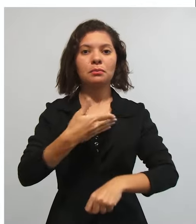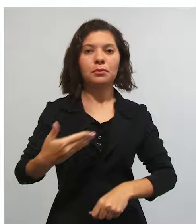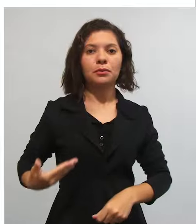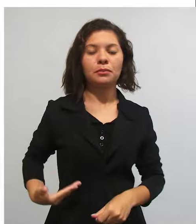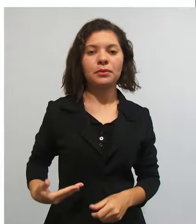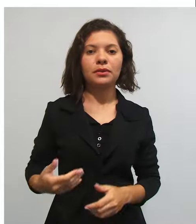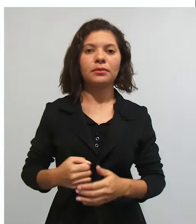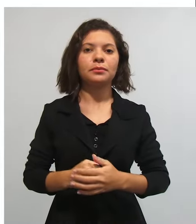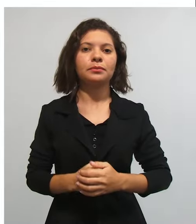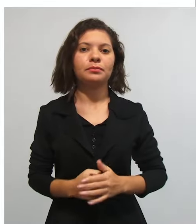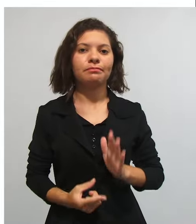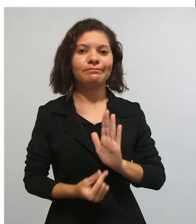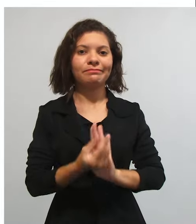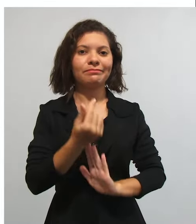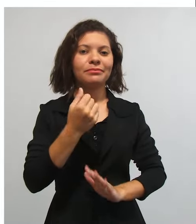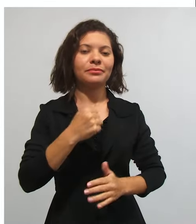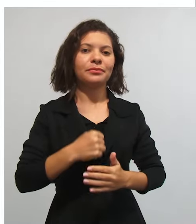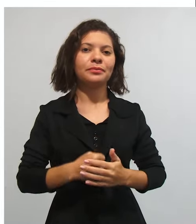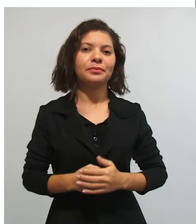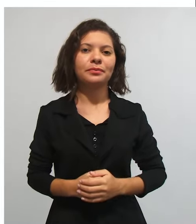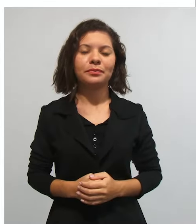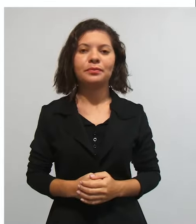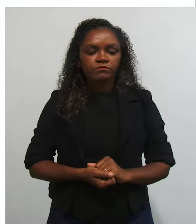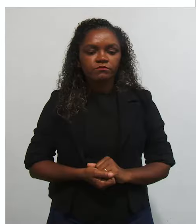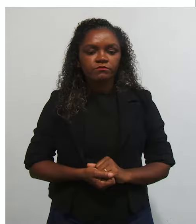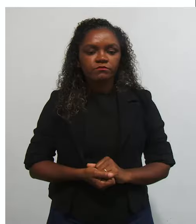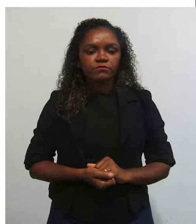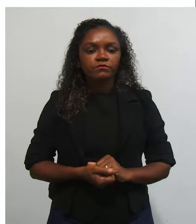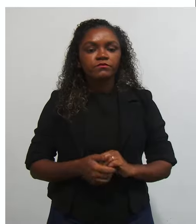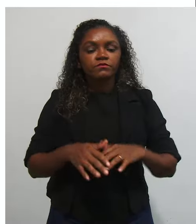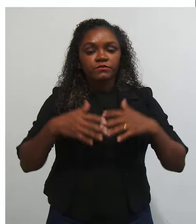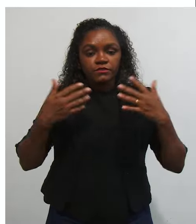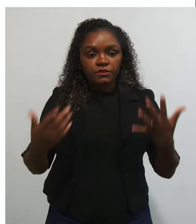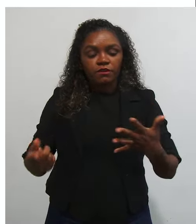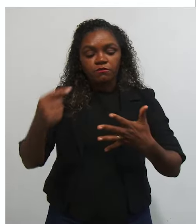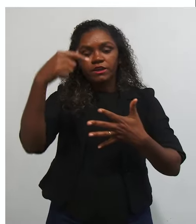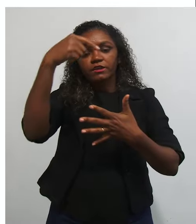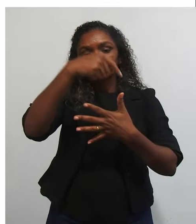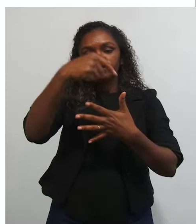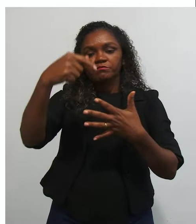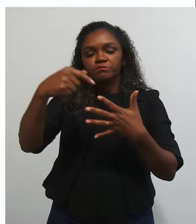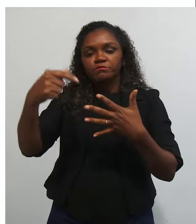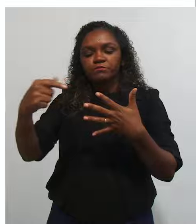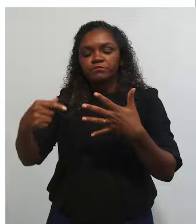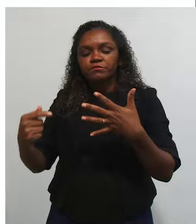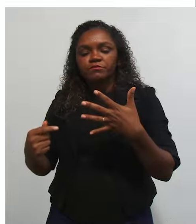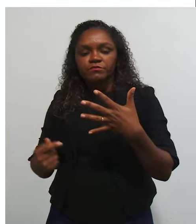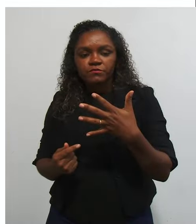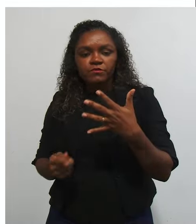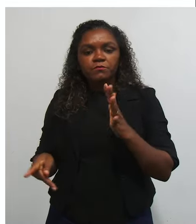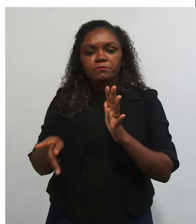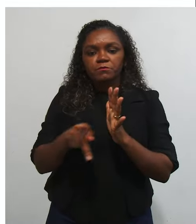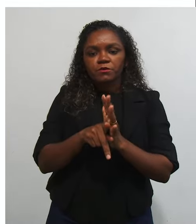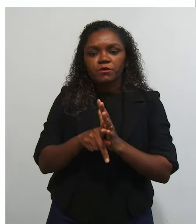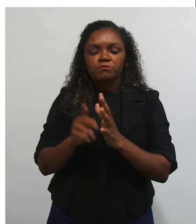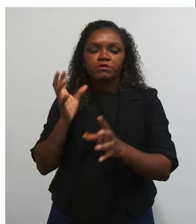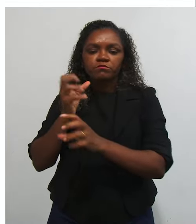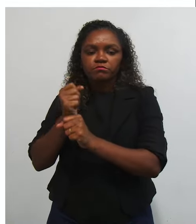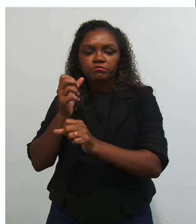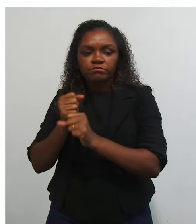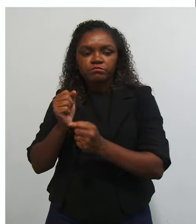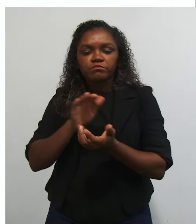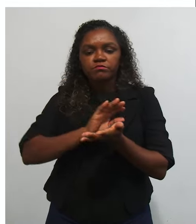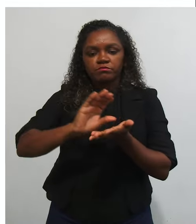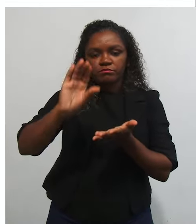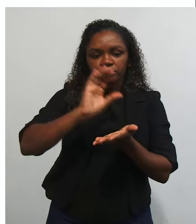dotação orçamentária, para ser efetivada, tá? Então, a classificação da despesa orçamentária, ela pode